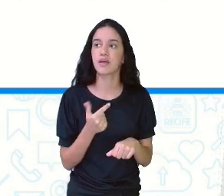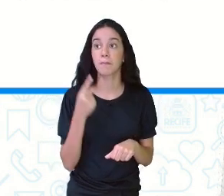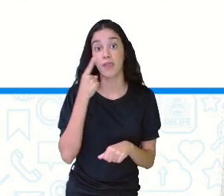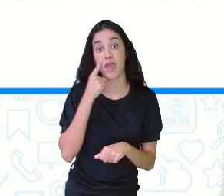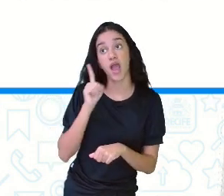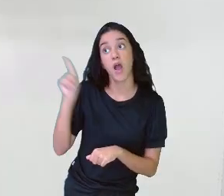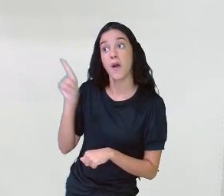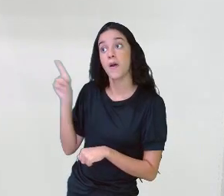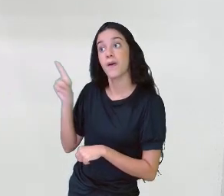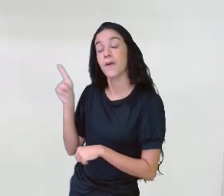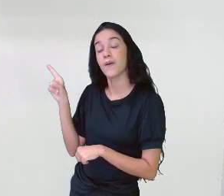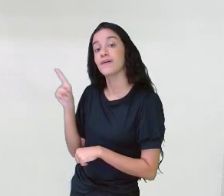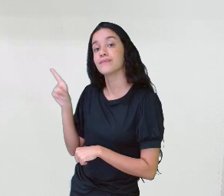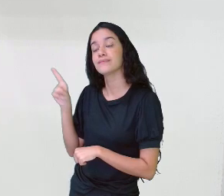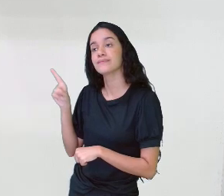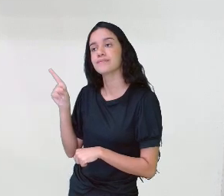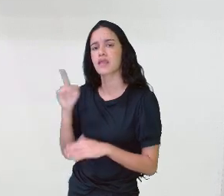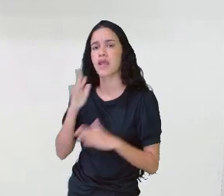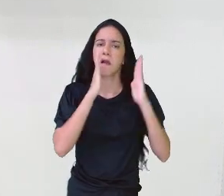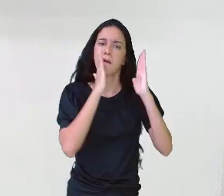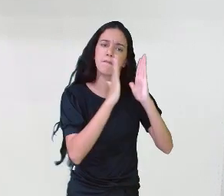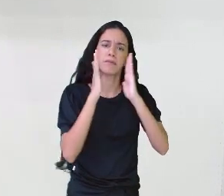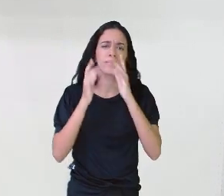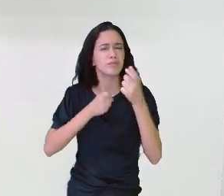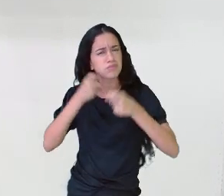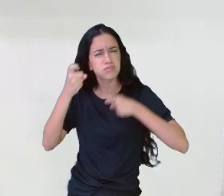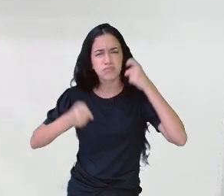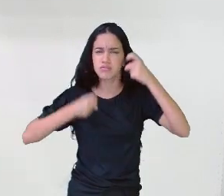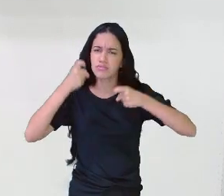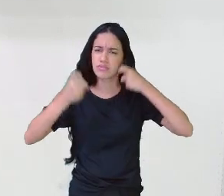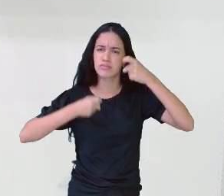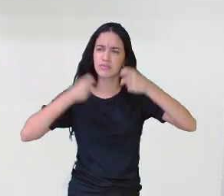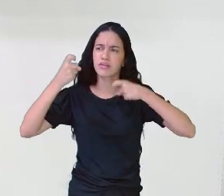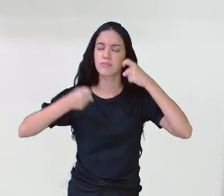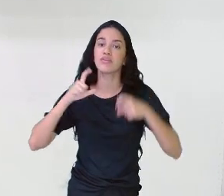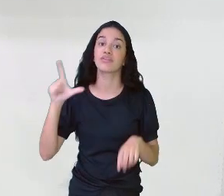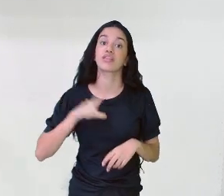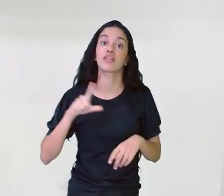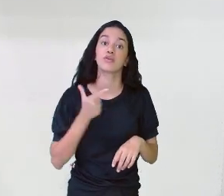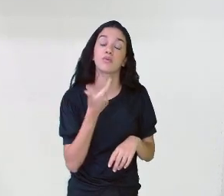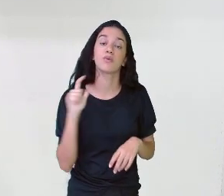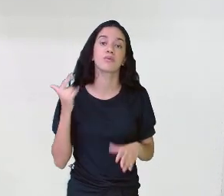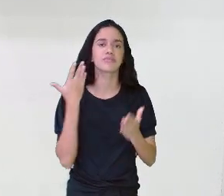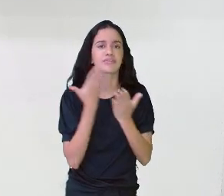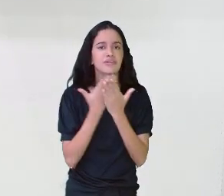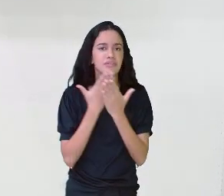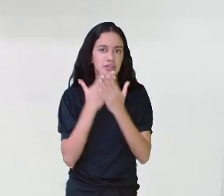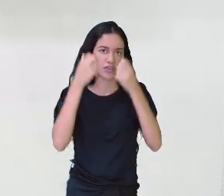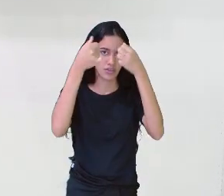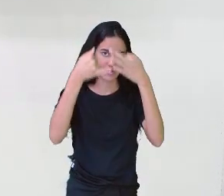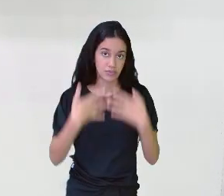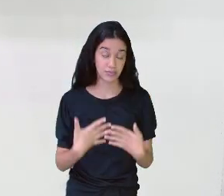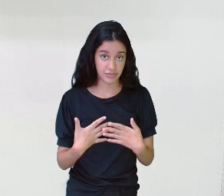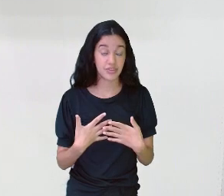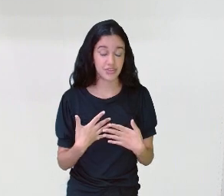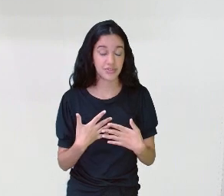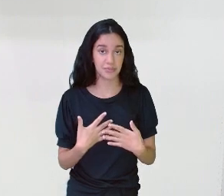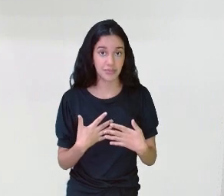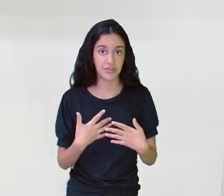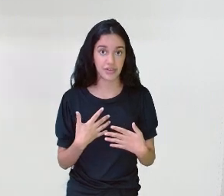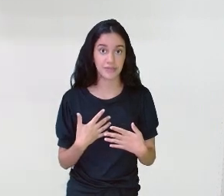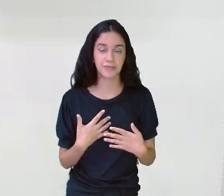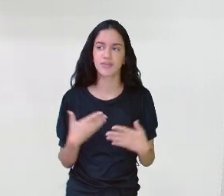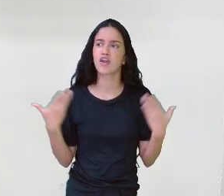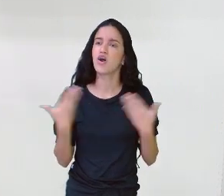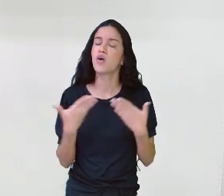Olha como é feita a decomposição. Não se preocupa, eu tenho outra aula que vai falar um pouco sobre a decomposição dos